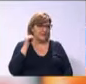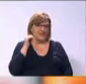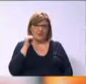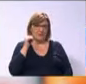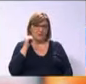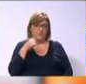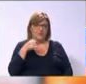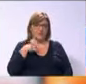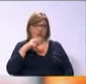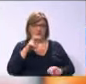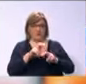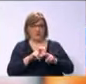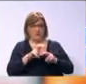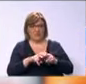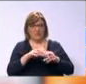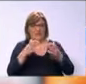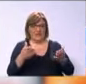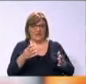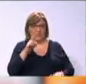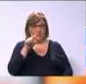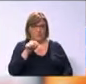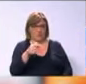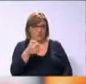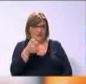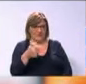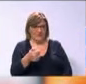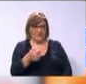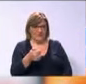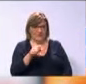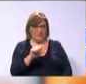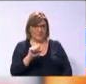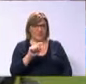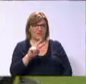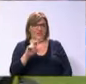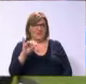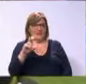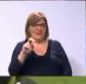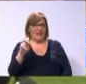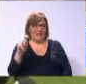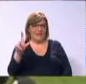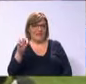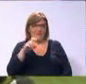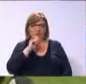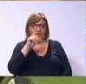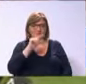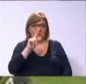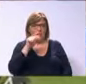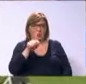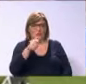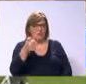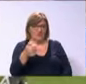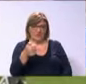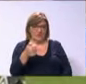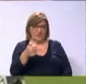que nossa posição de reserva 1.5 guilherme pode sair para onde queira se nós 1.5